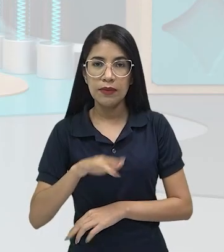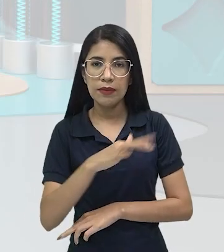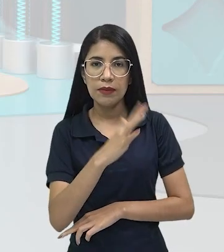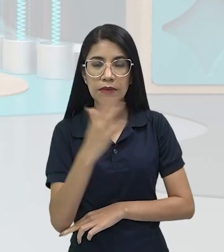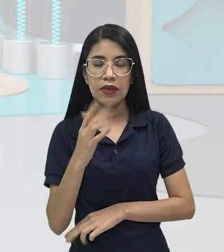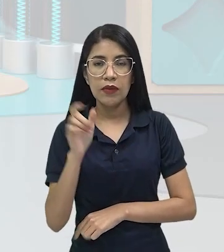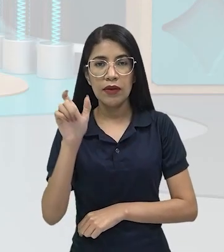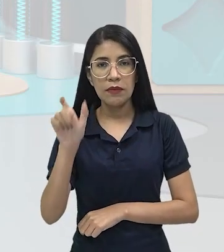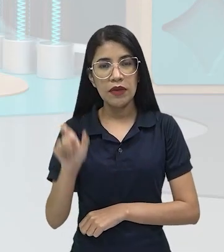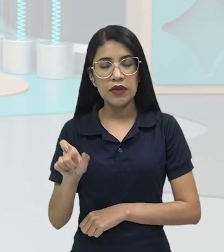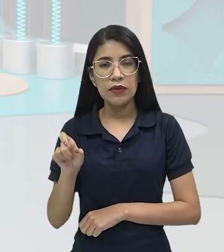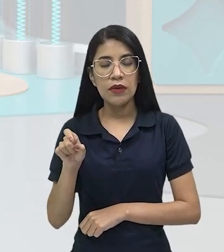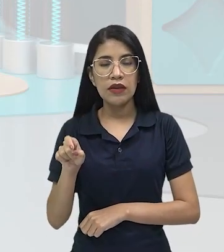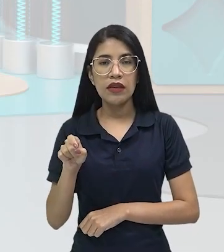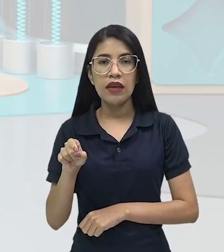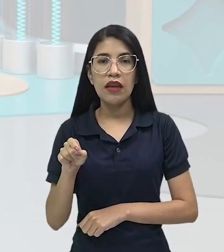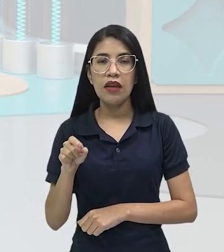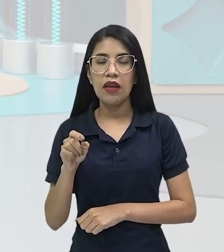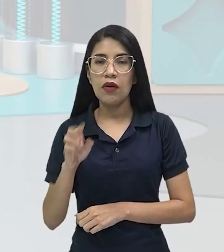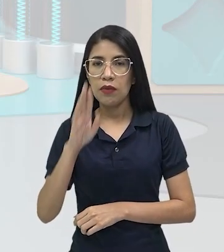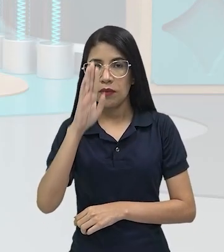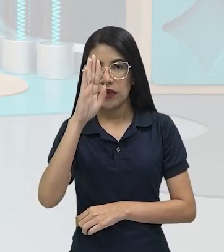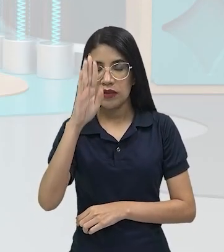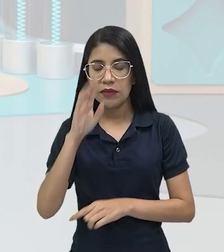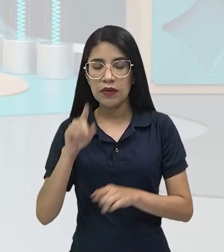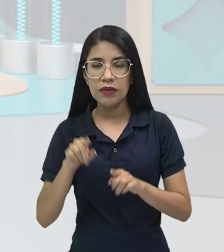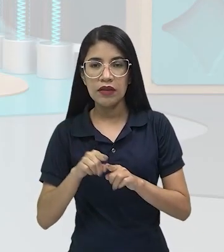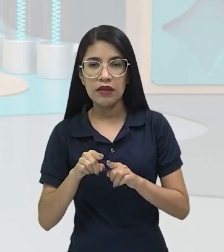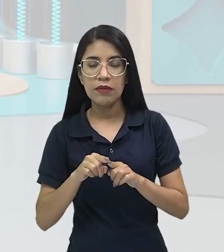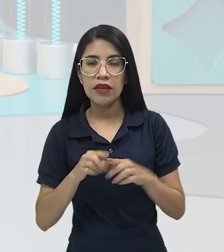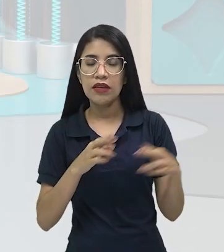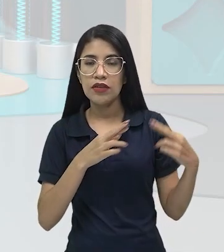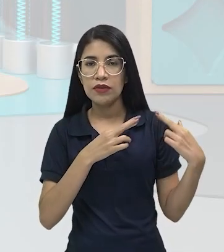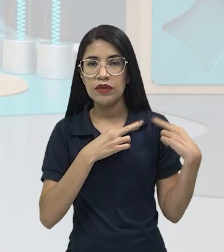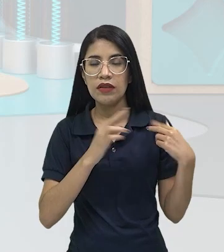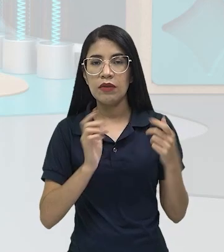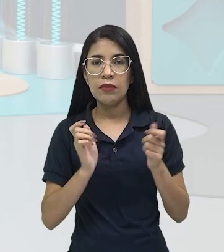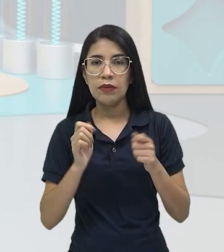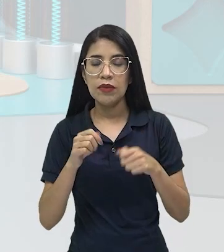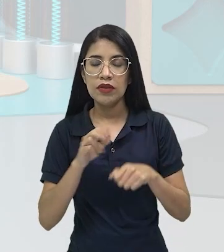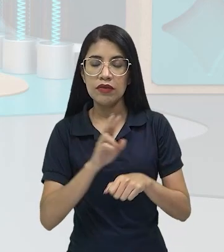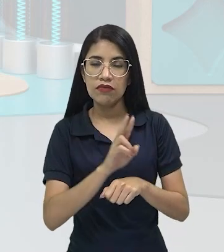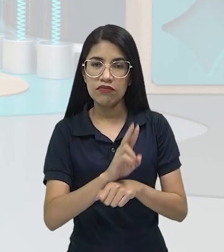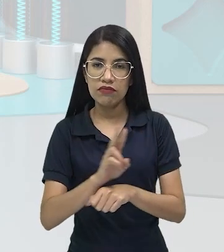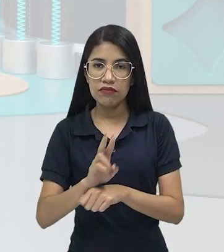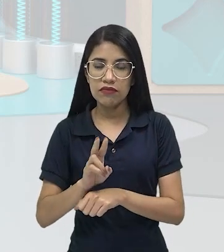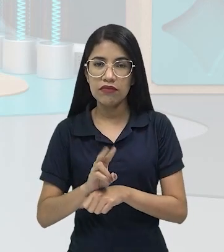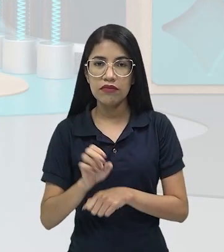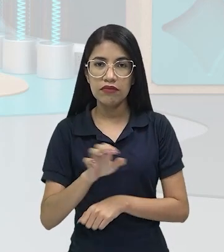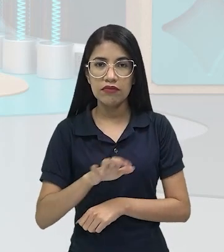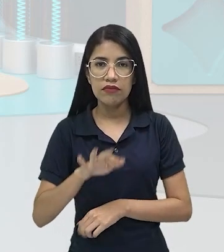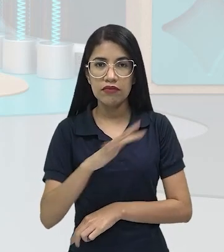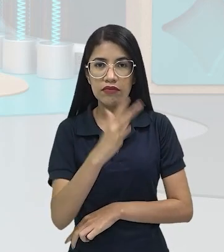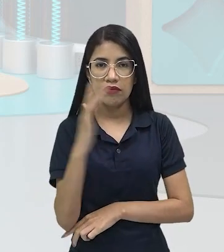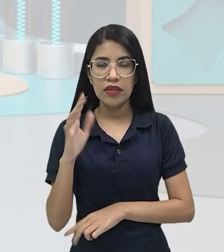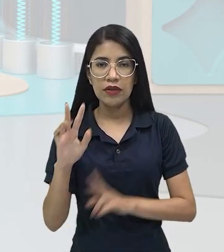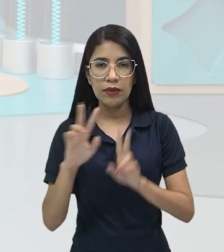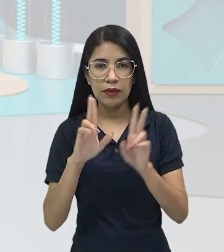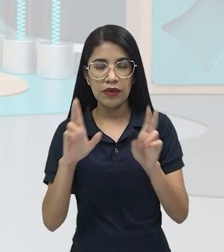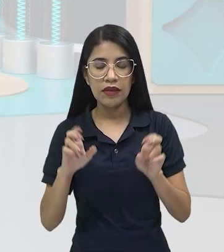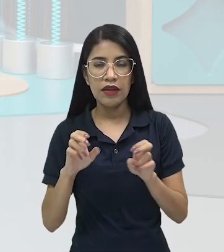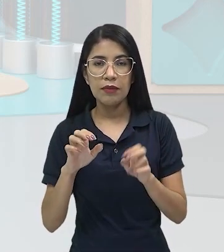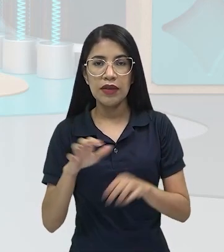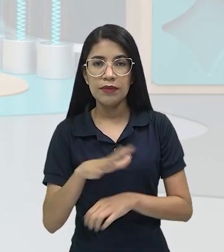papel central e responsável pelo cuidado com o meio ambiente. Estamos falando sobre sustentabilidade, né, e